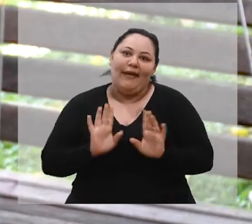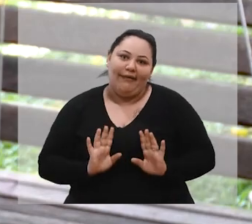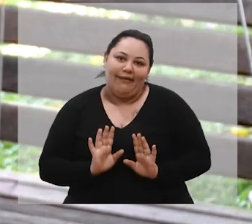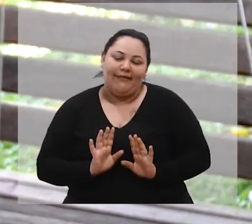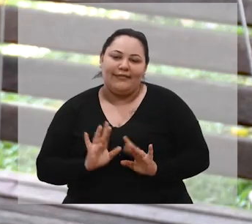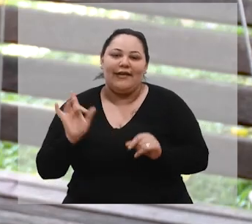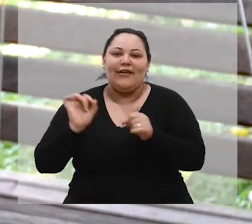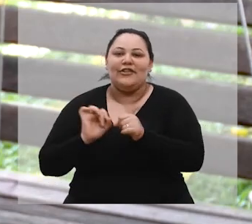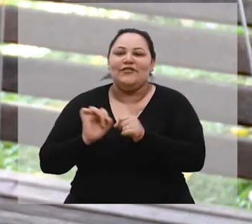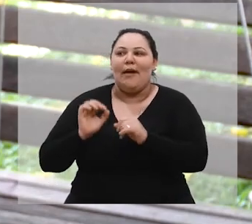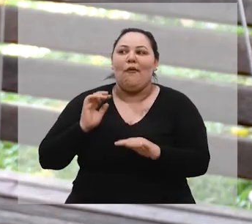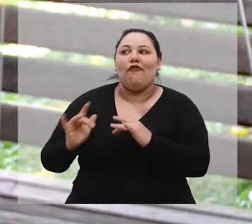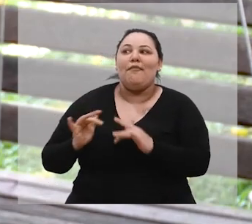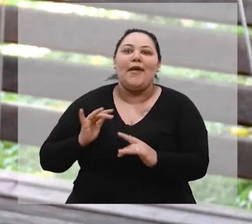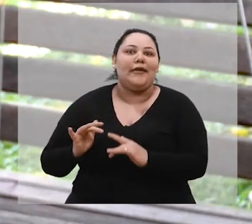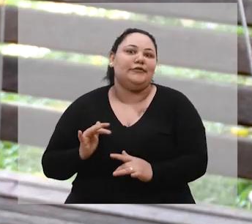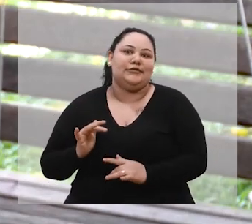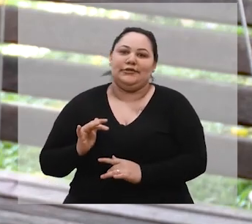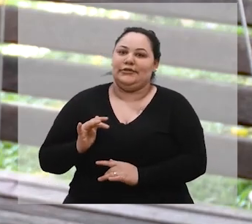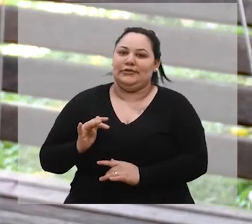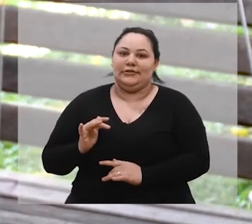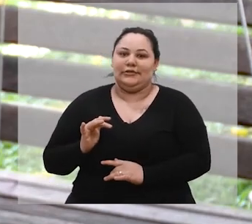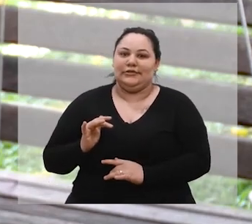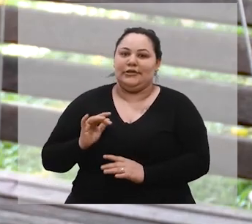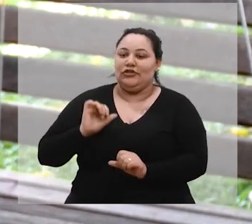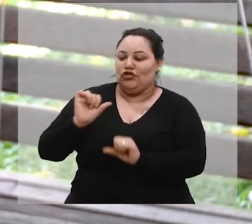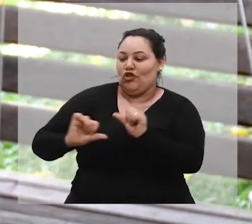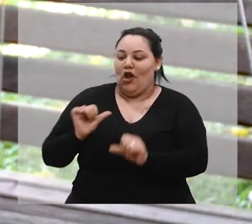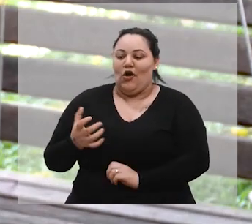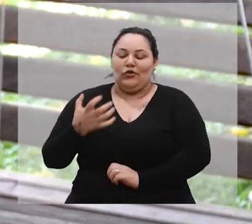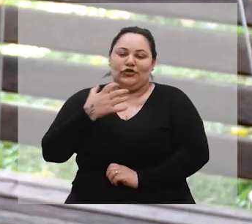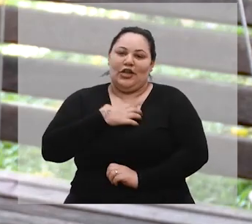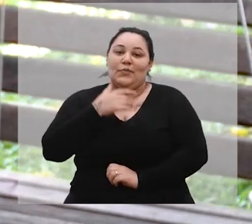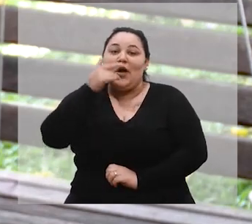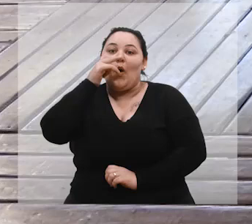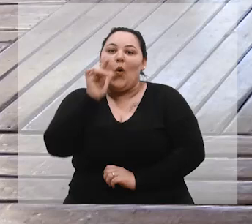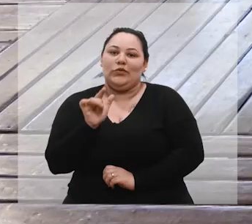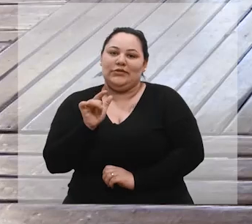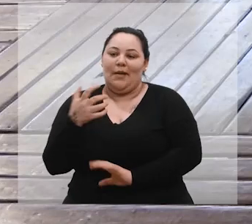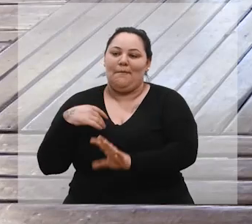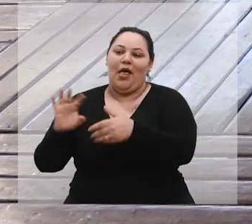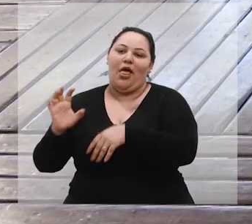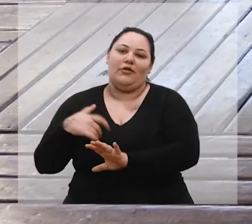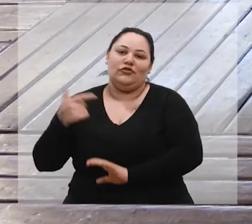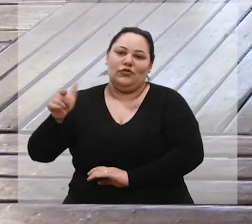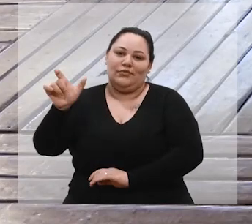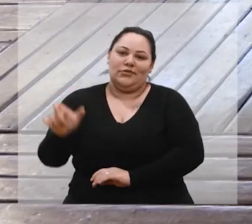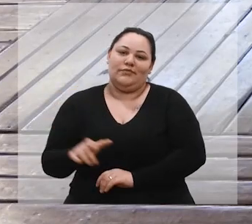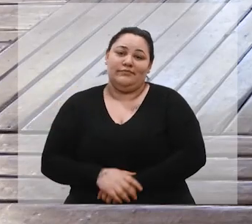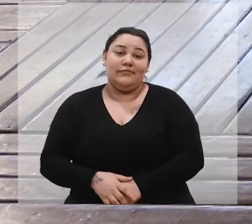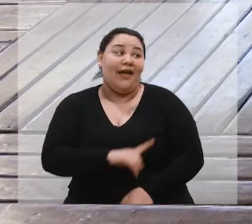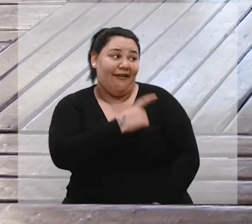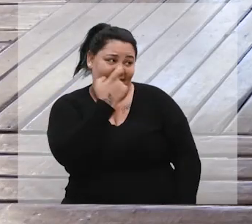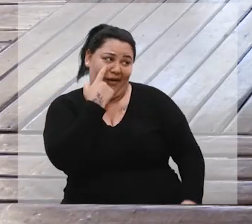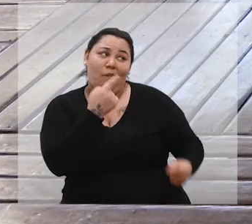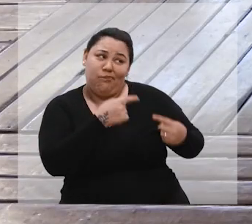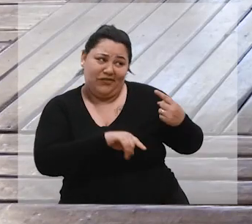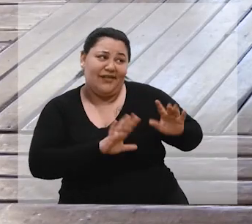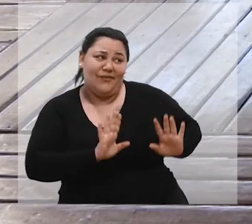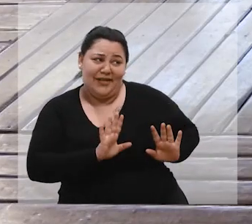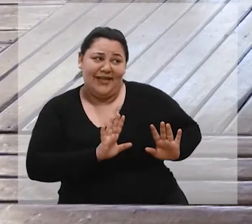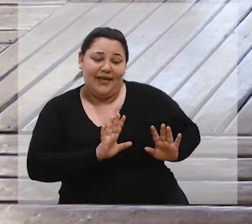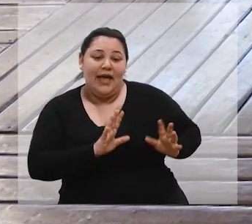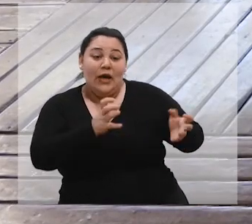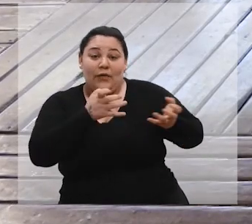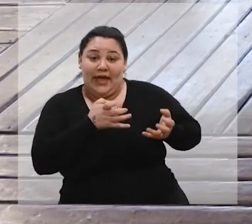fazendo esse movimento para agradar o outro, para ser amada. E veja como isso não faz sentido, né?